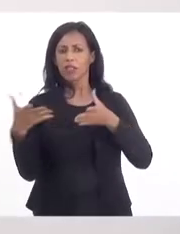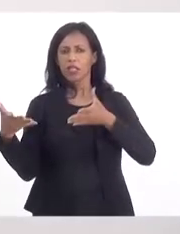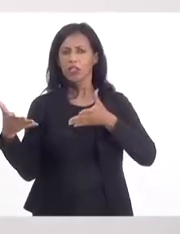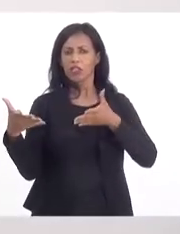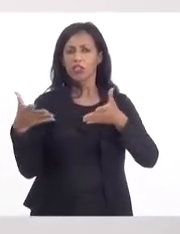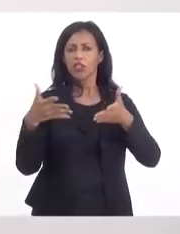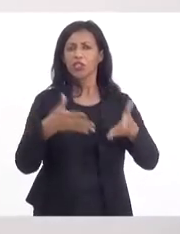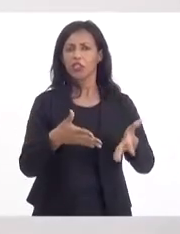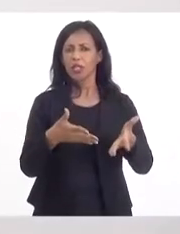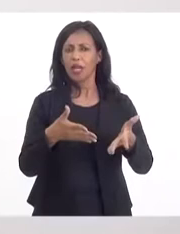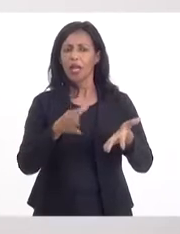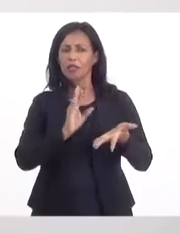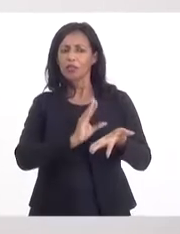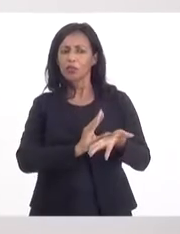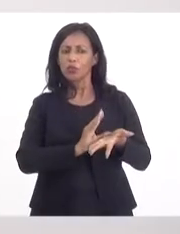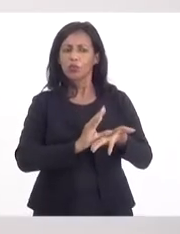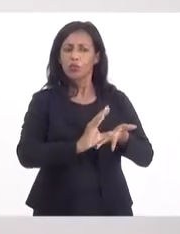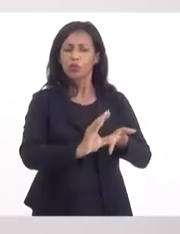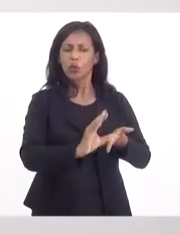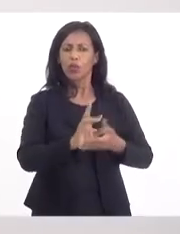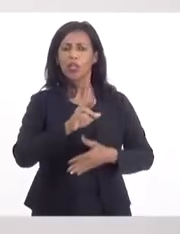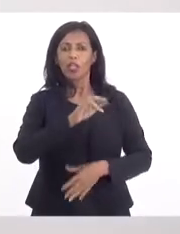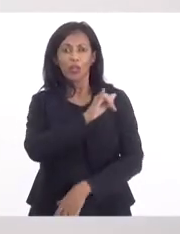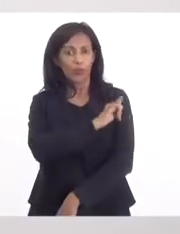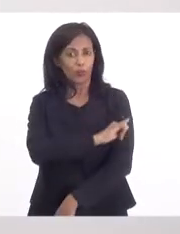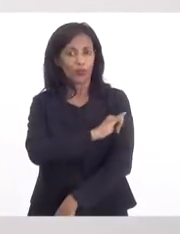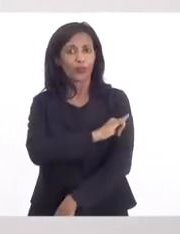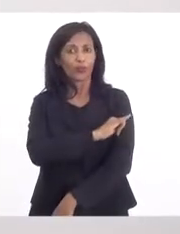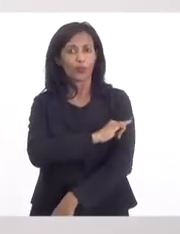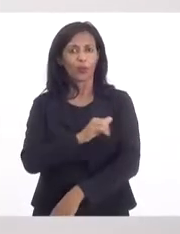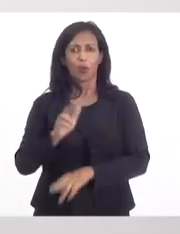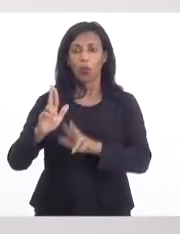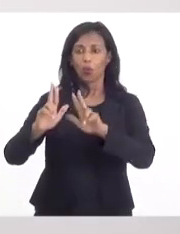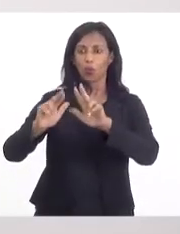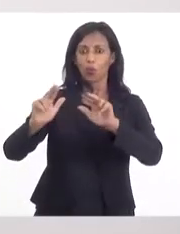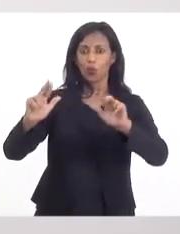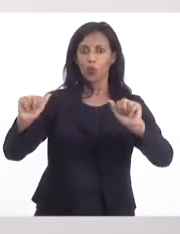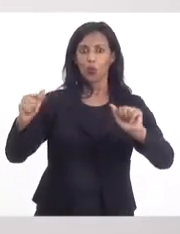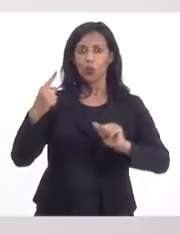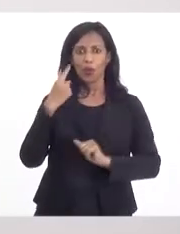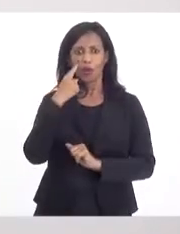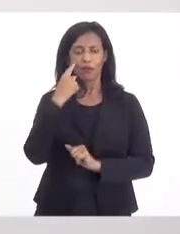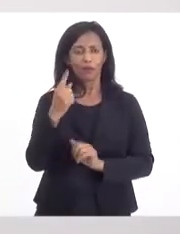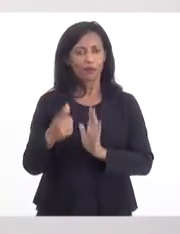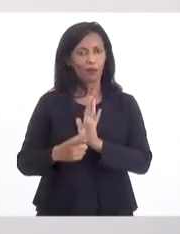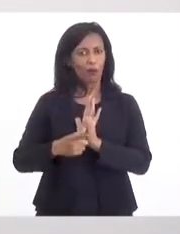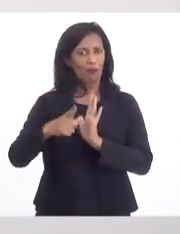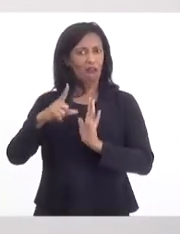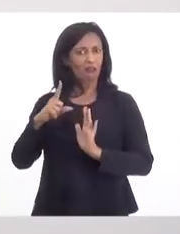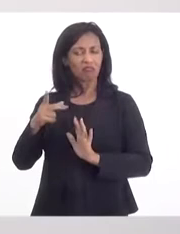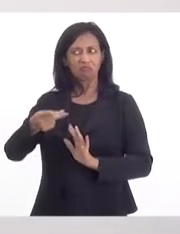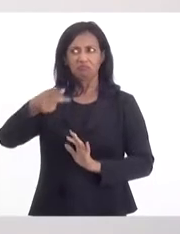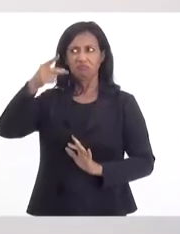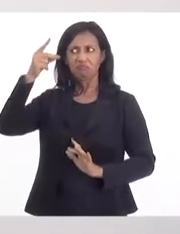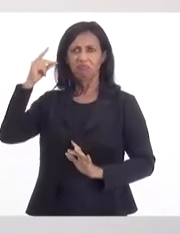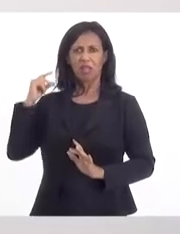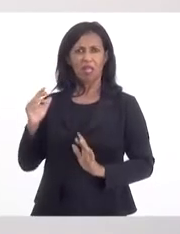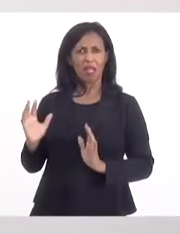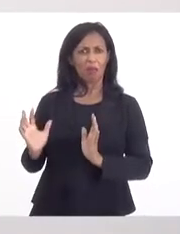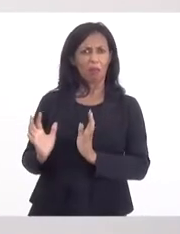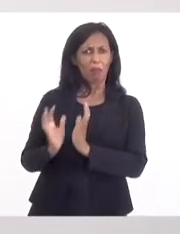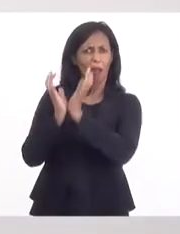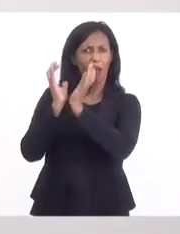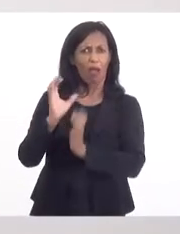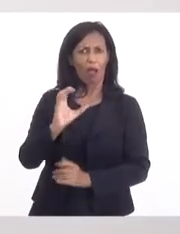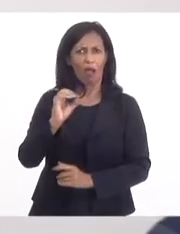de recursos que o Rio de Janeiro nunca tinha visto antes, nem na época da Copa, nem